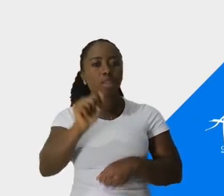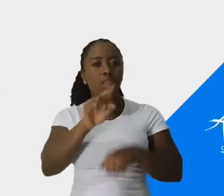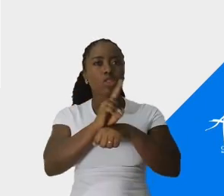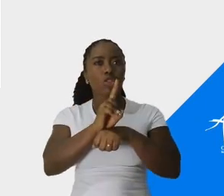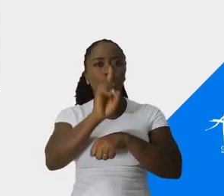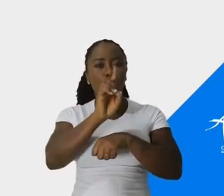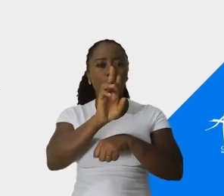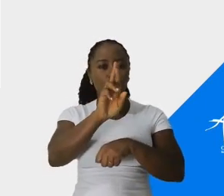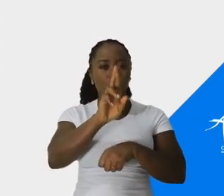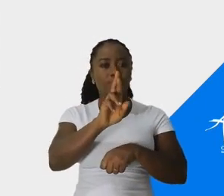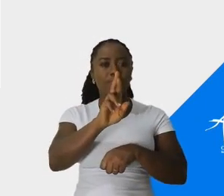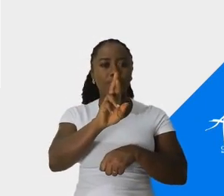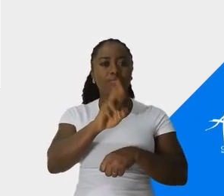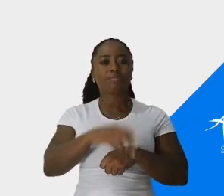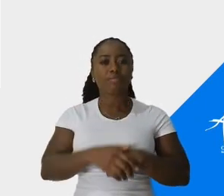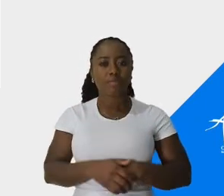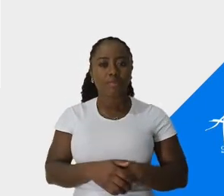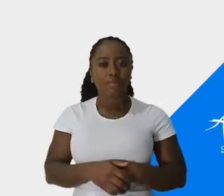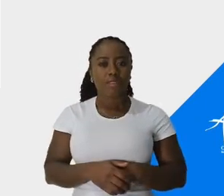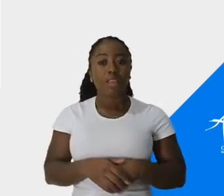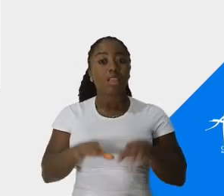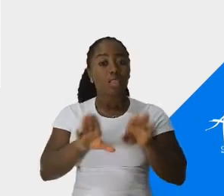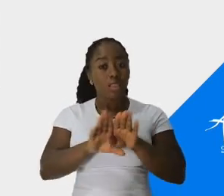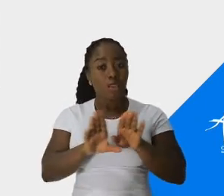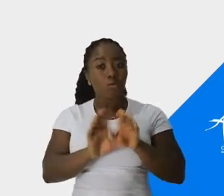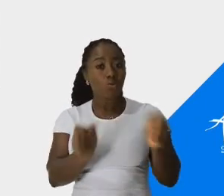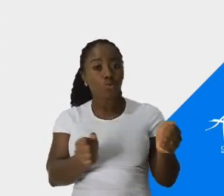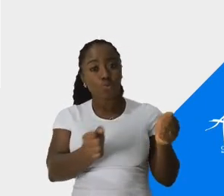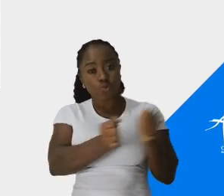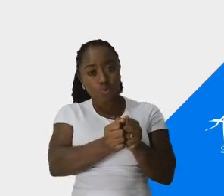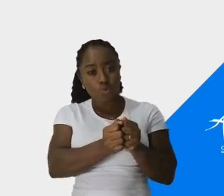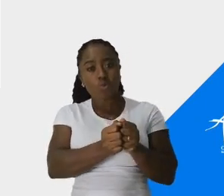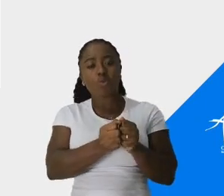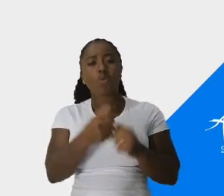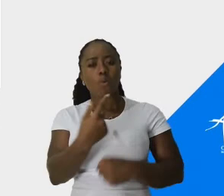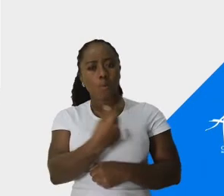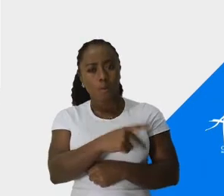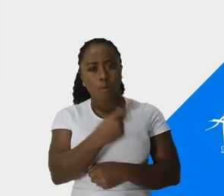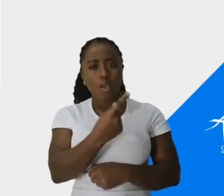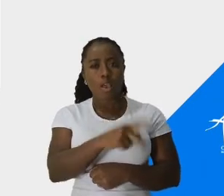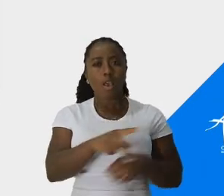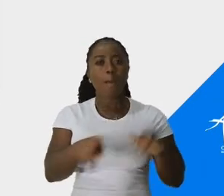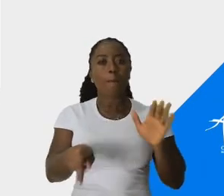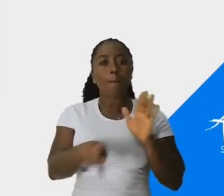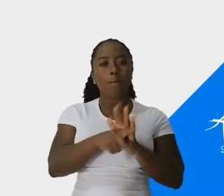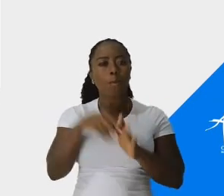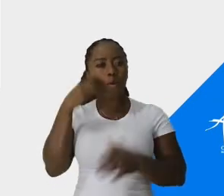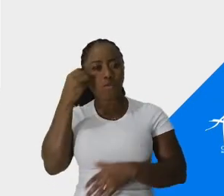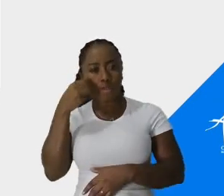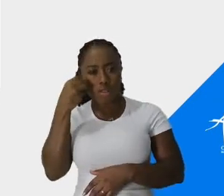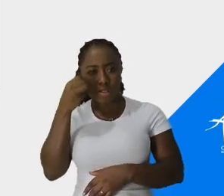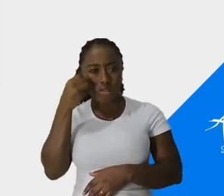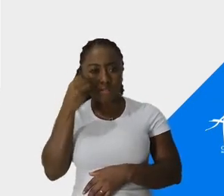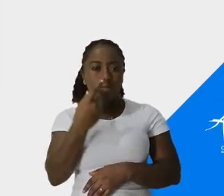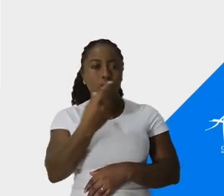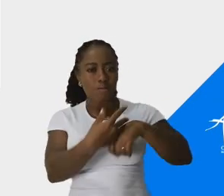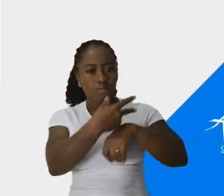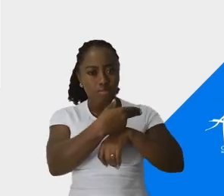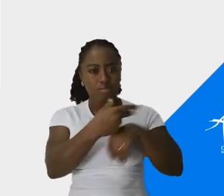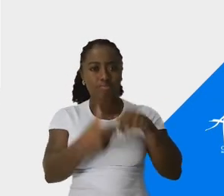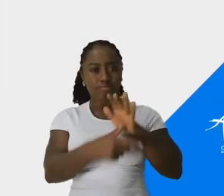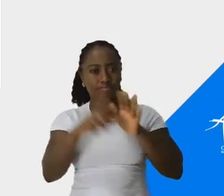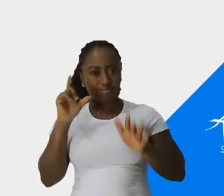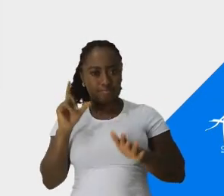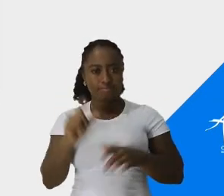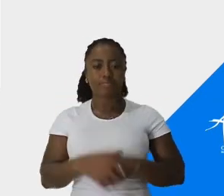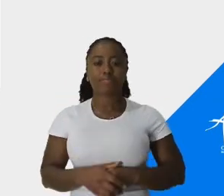que foi com ela sobre a avaliação intraoperatória, né, de pacientes. Então, a gente pode